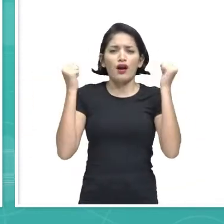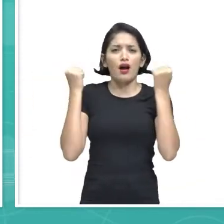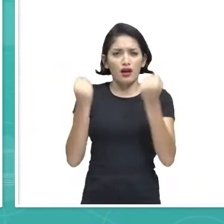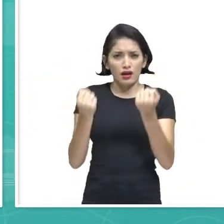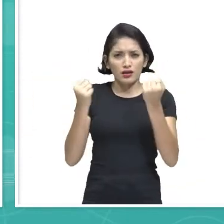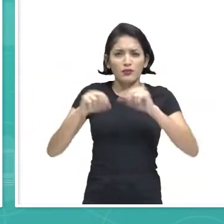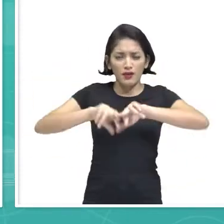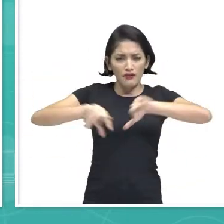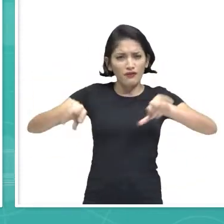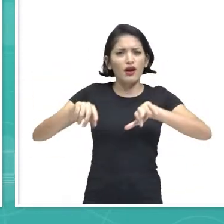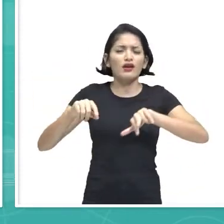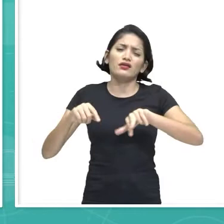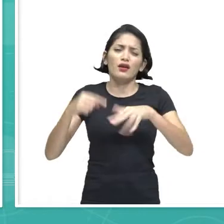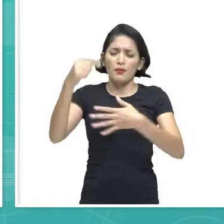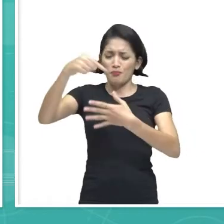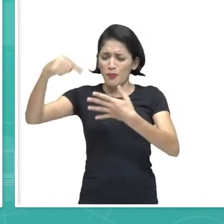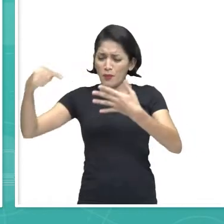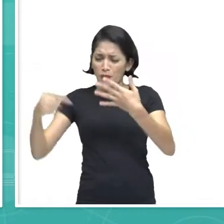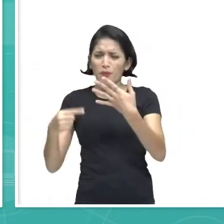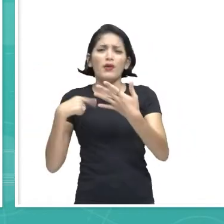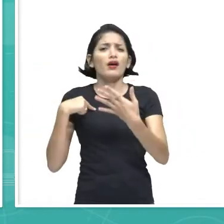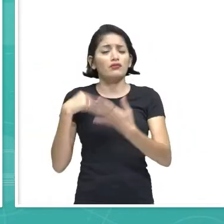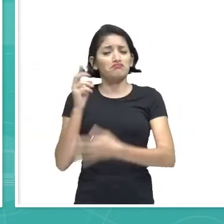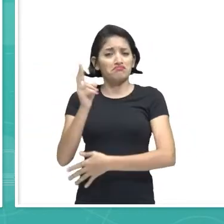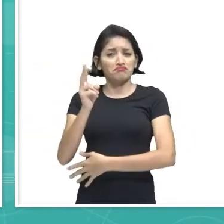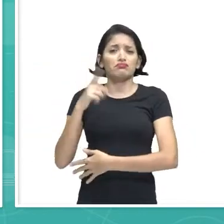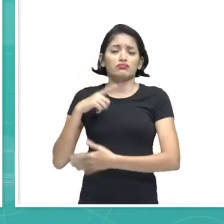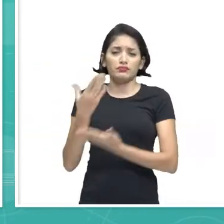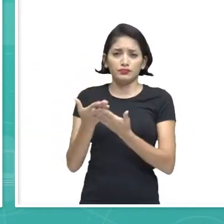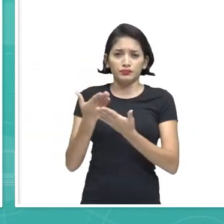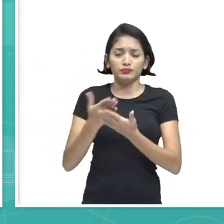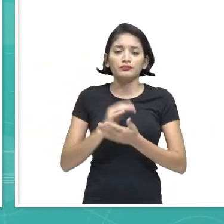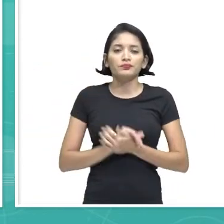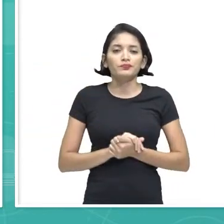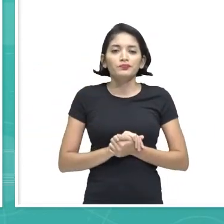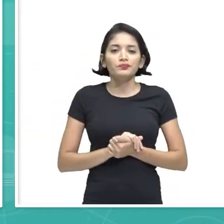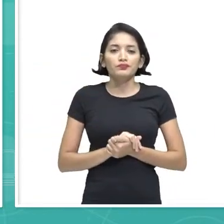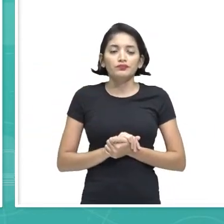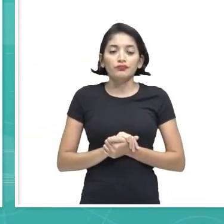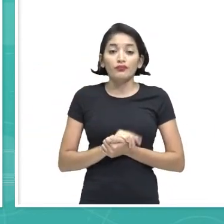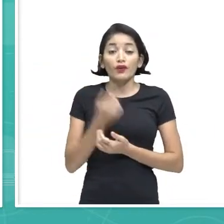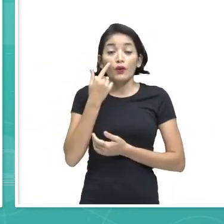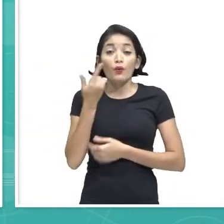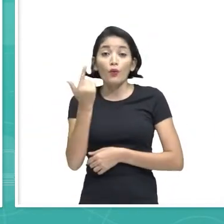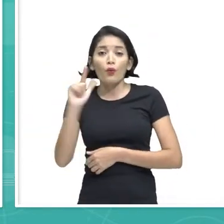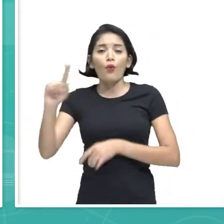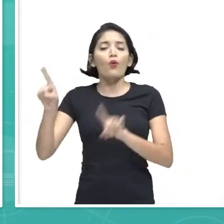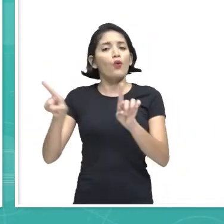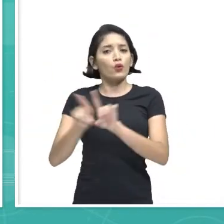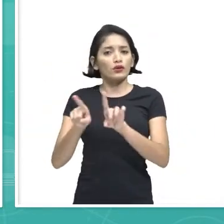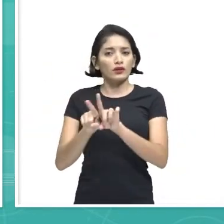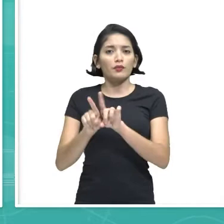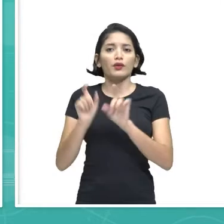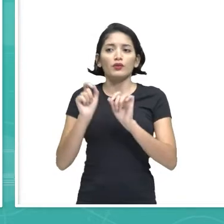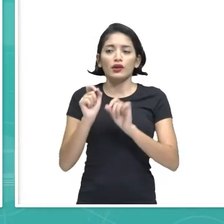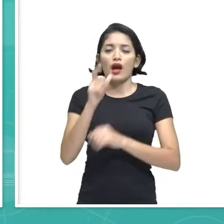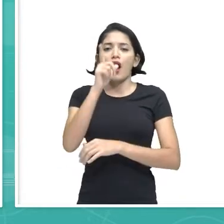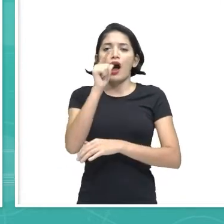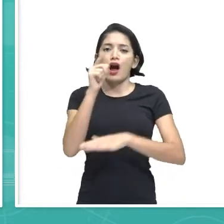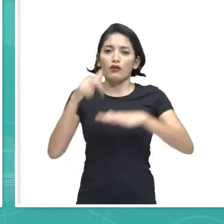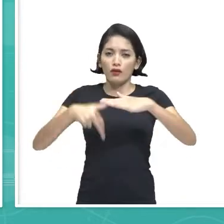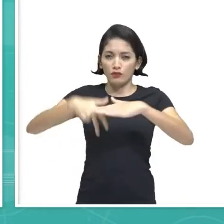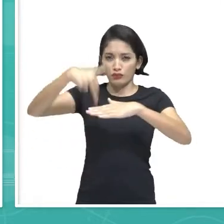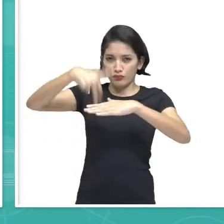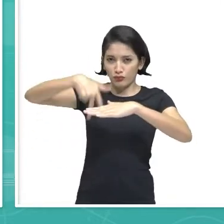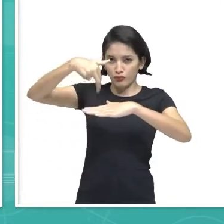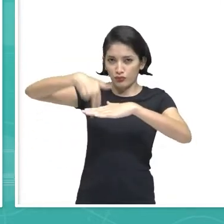iremos ver já já, mais à frente da nossa aula. Prosseguindo, outro tipo de ginástica é a